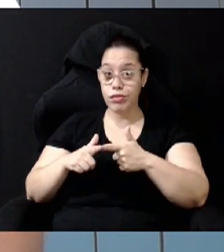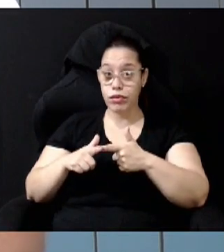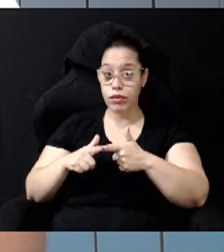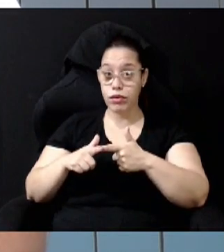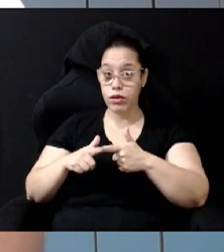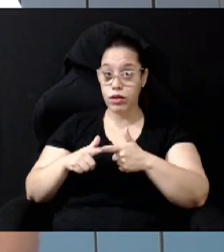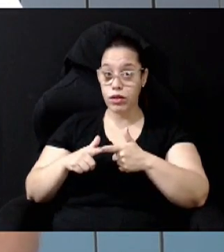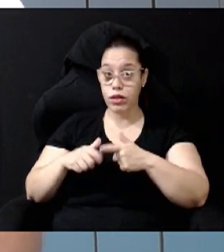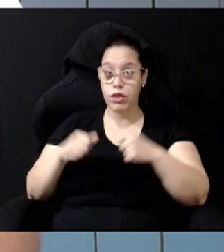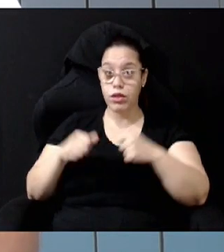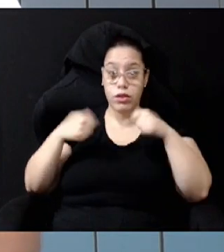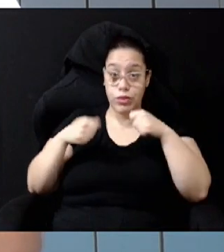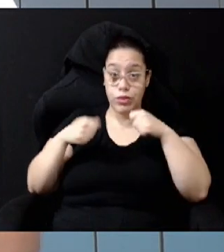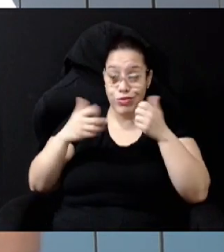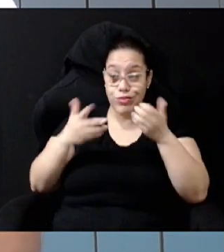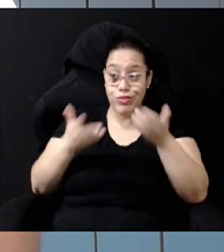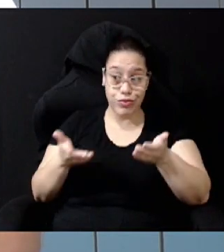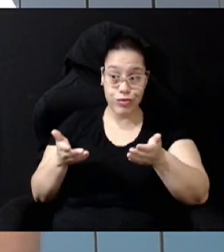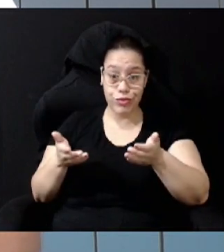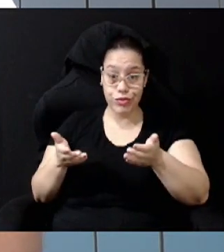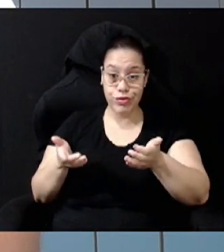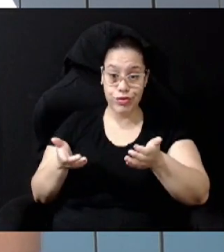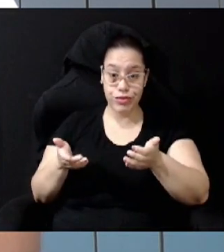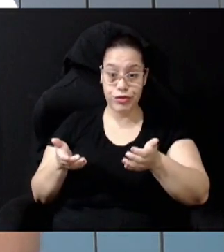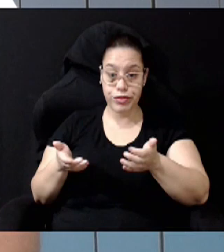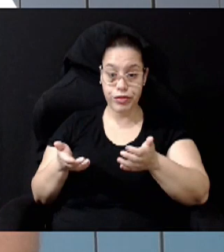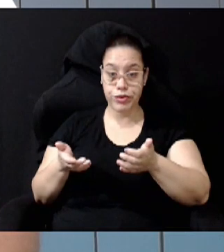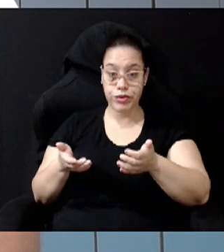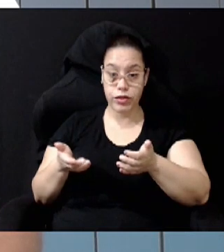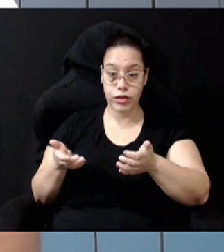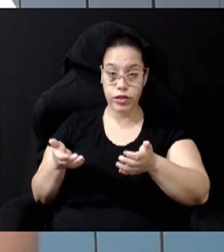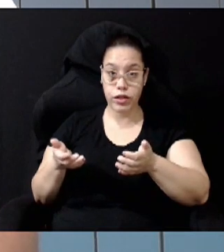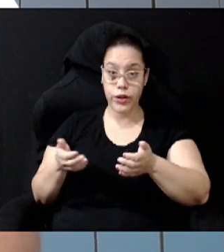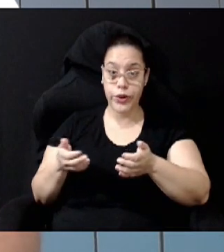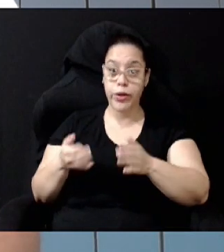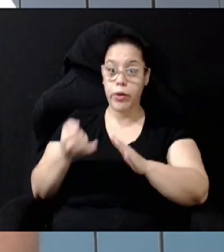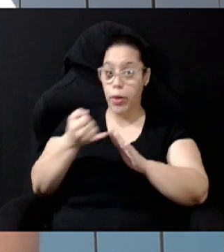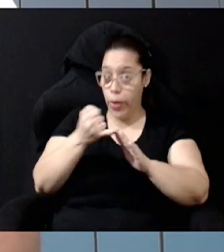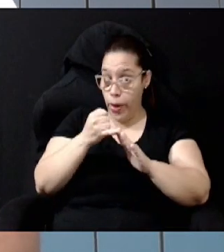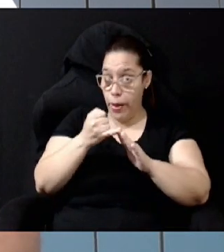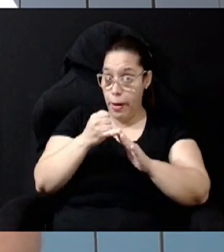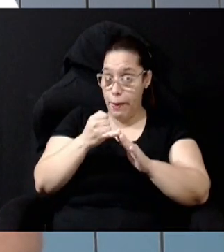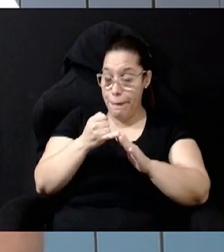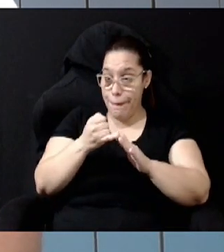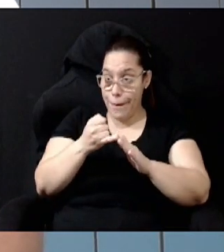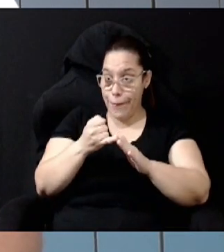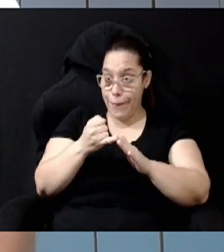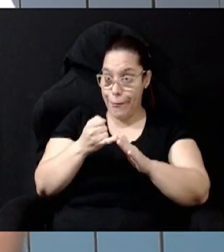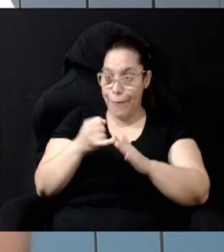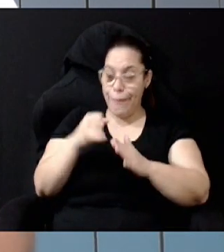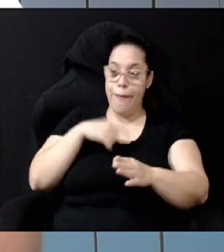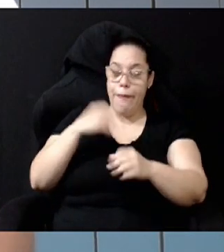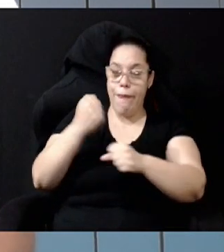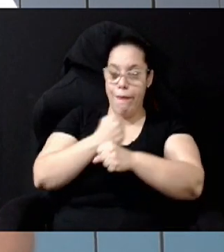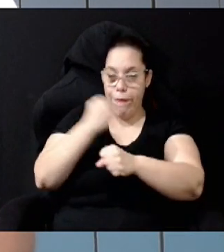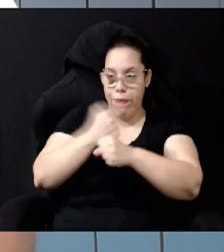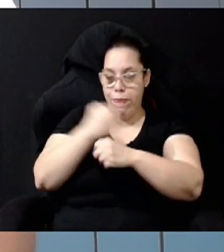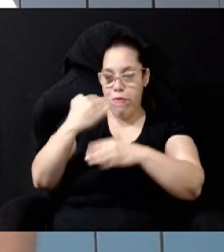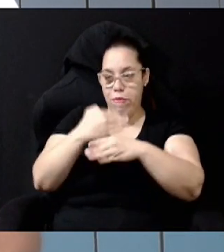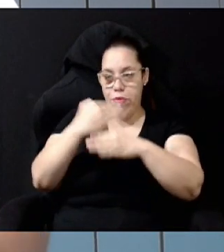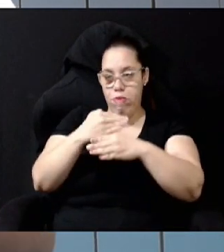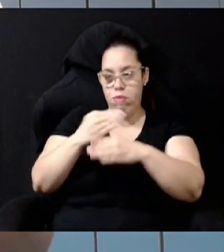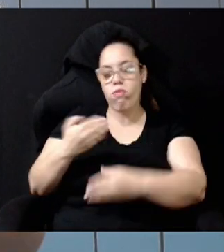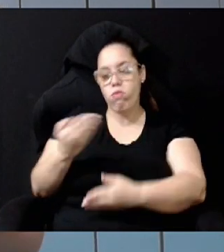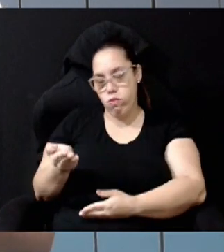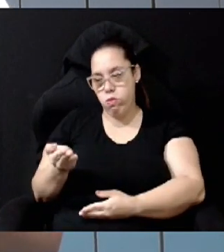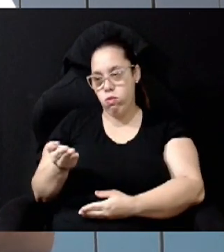tem de, claro, vai empreender, vai ter os loteamentos, vai ter a construção de imobiliária, mas não precisa ser